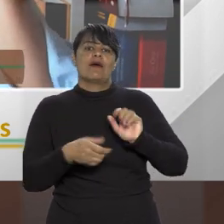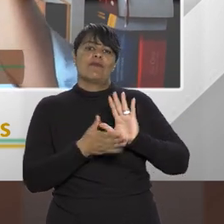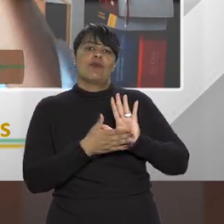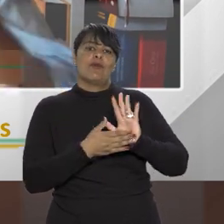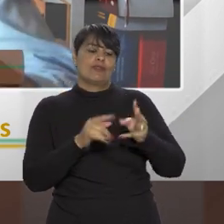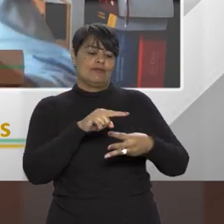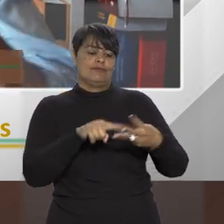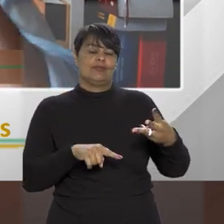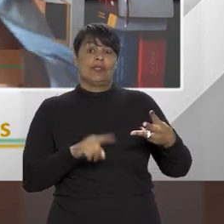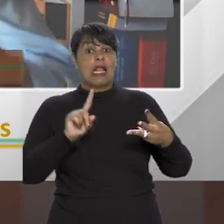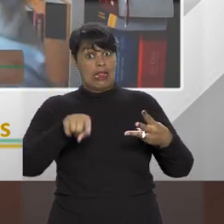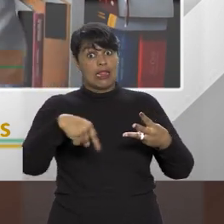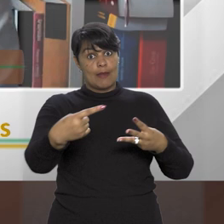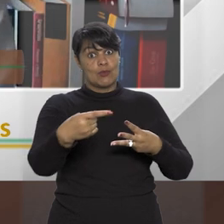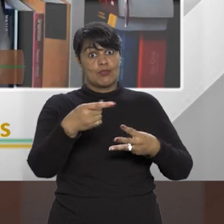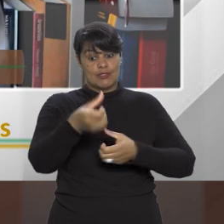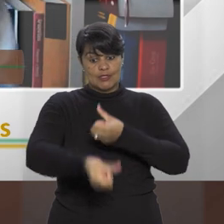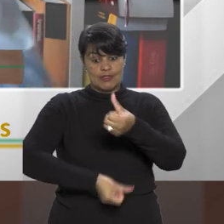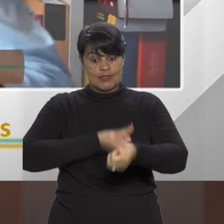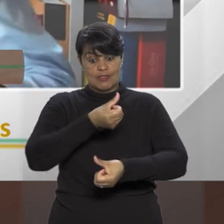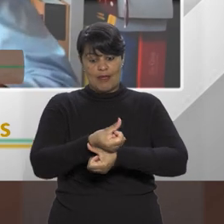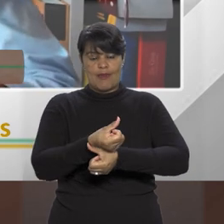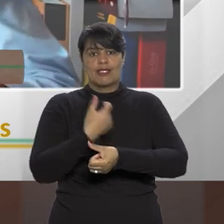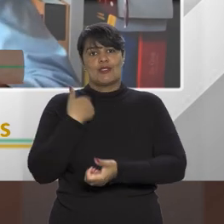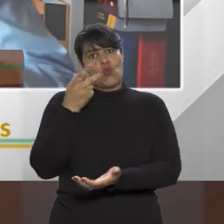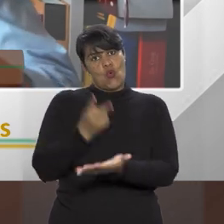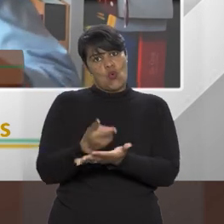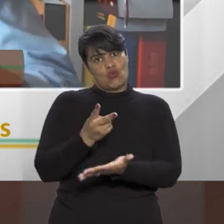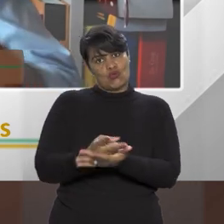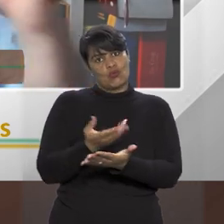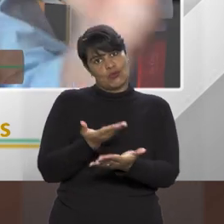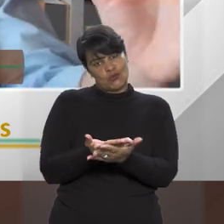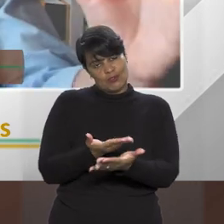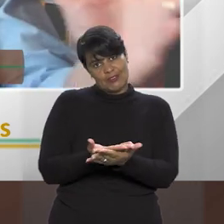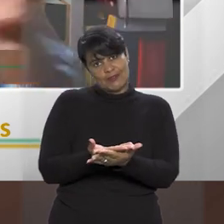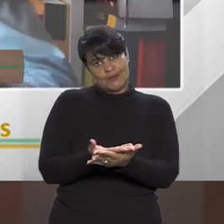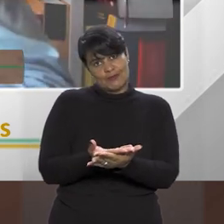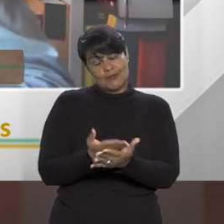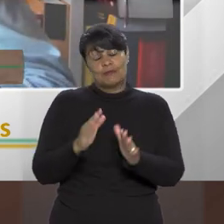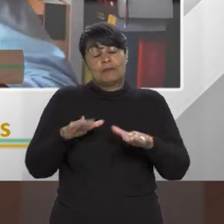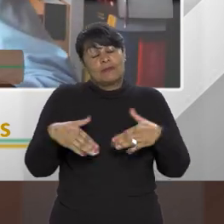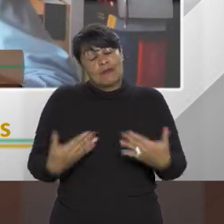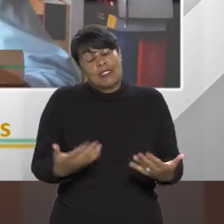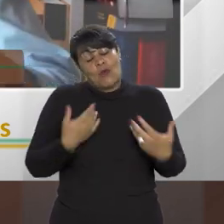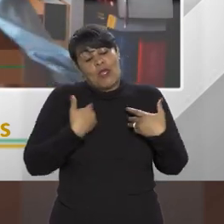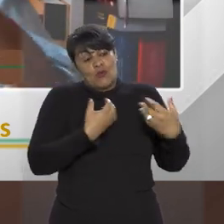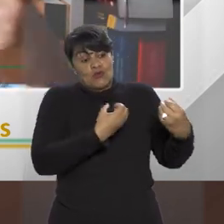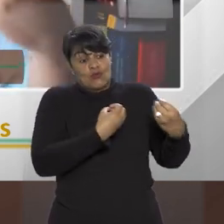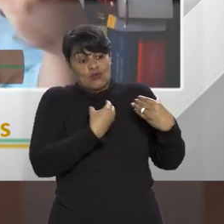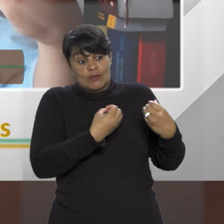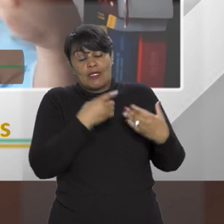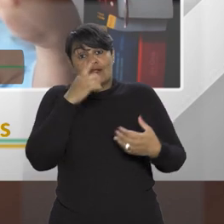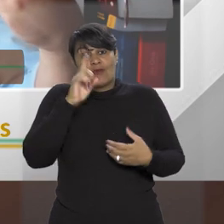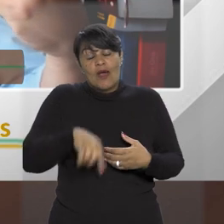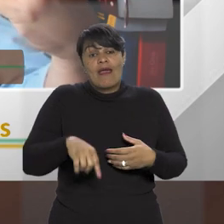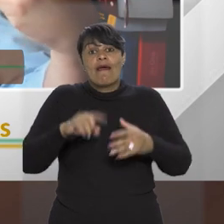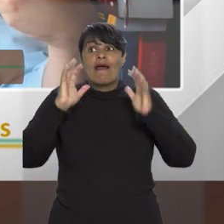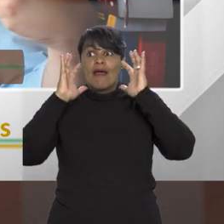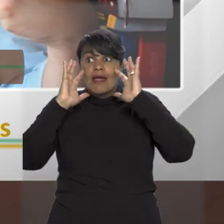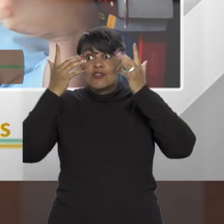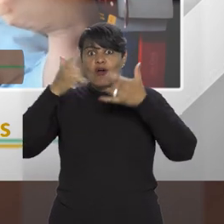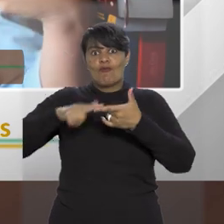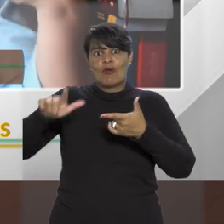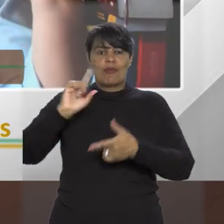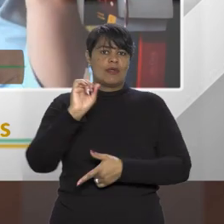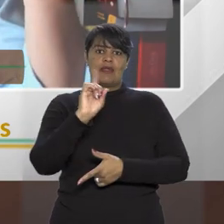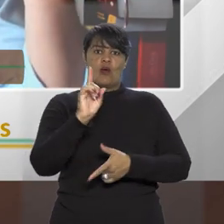A forma que a gente foi educado não foi para resolver o problema, foi para propor ação, supondo que a propositura da ação fosse a solução do problema. Então, o primeiro ponto para o